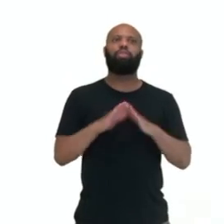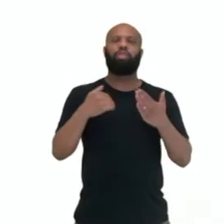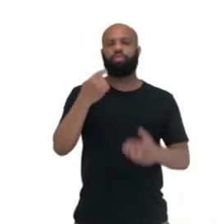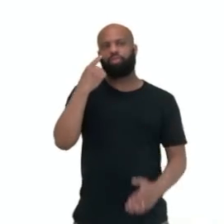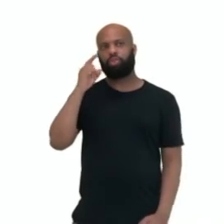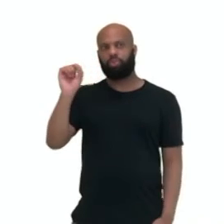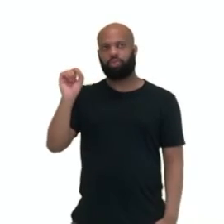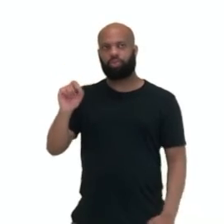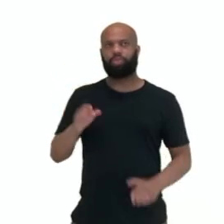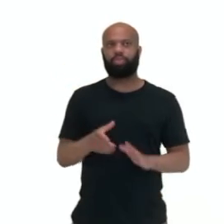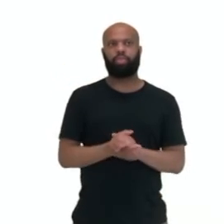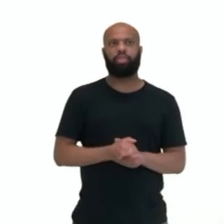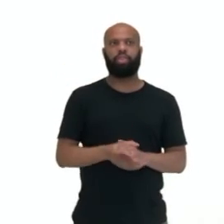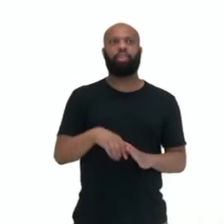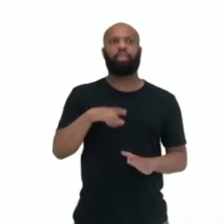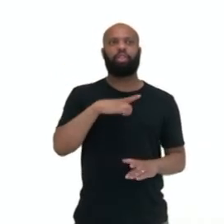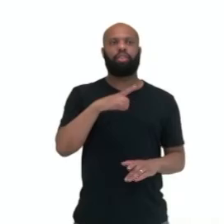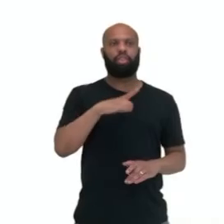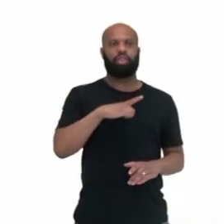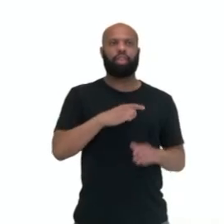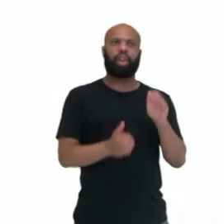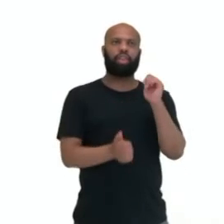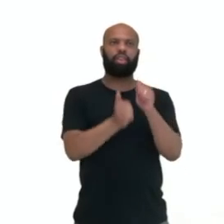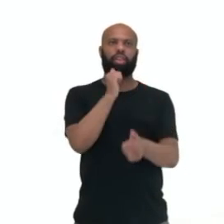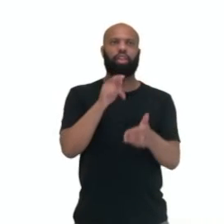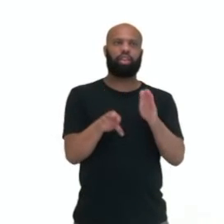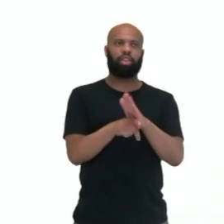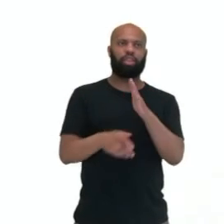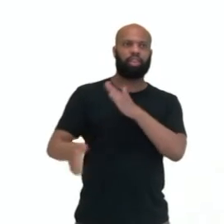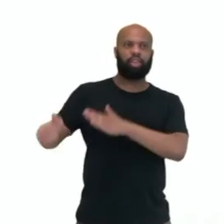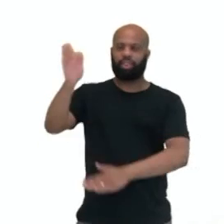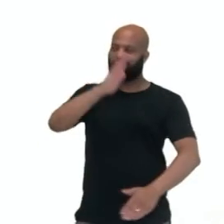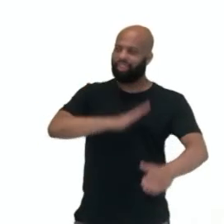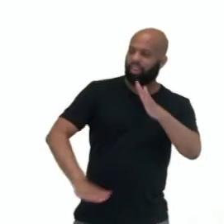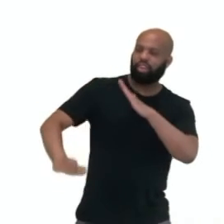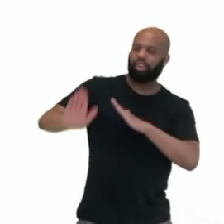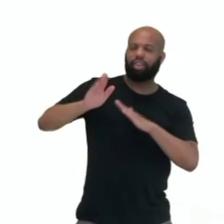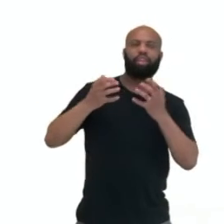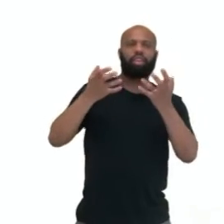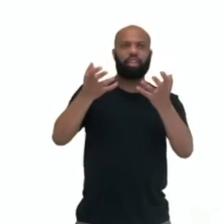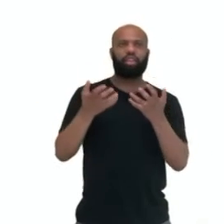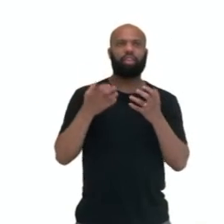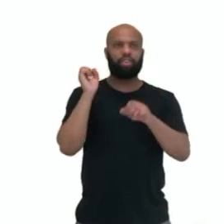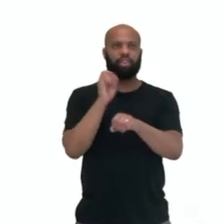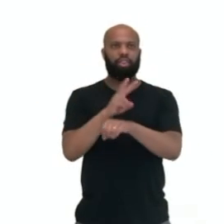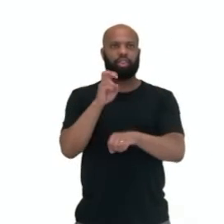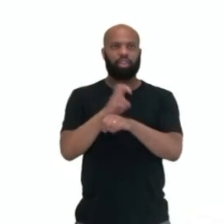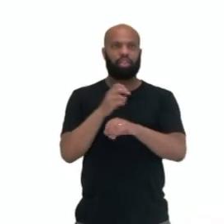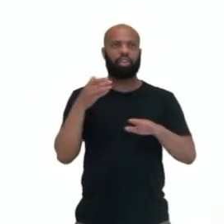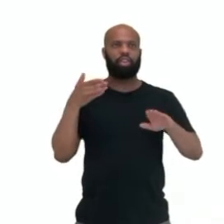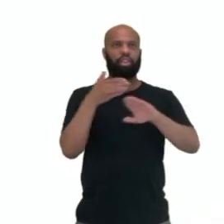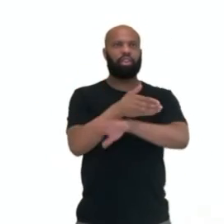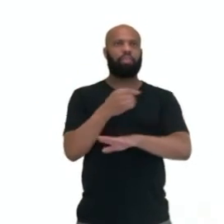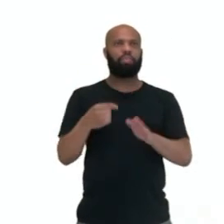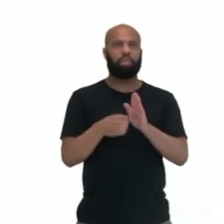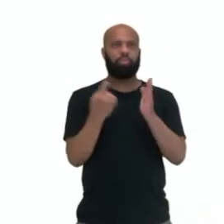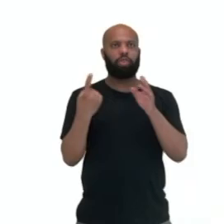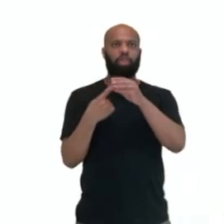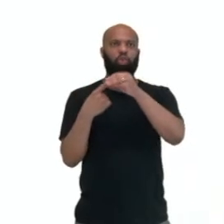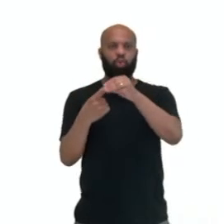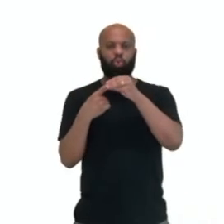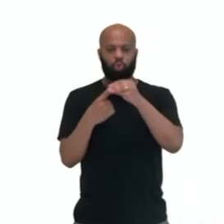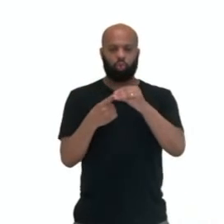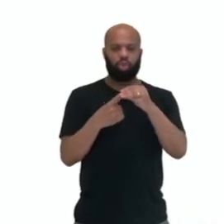aqui, ó, é uma reportagem que diz: atletas do karatê buscam vaga à primeira e talvez